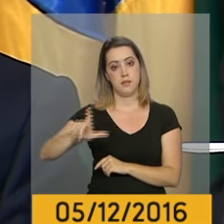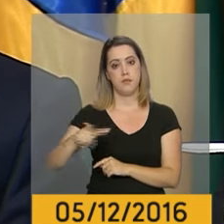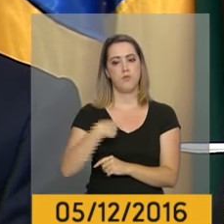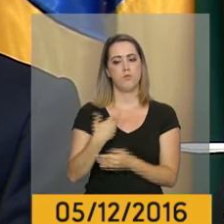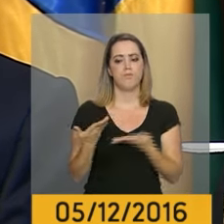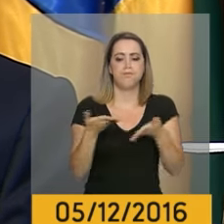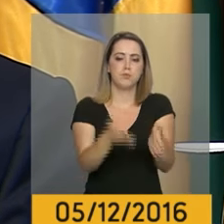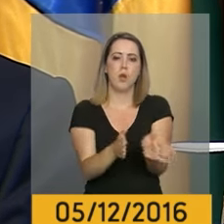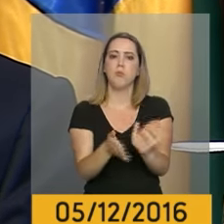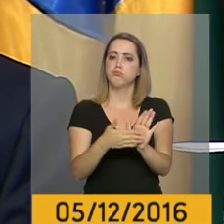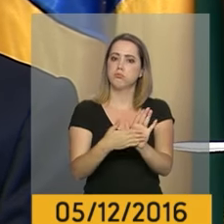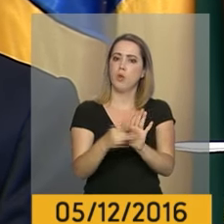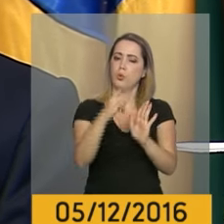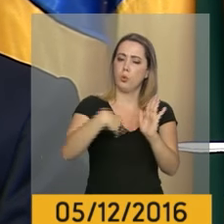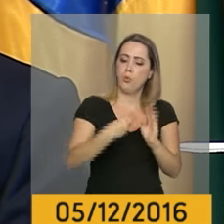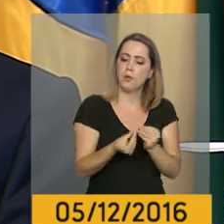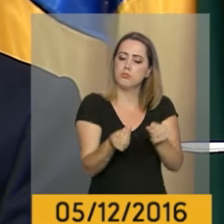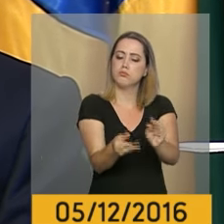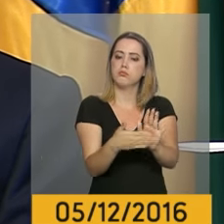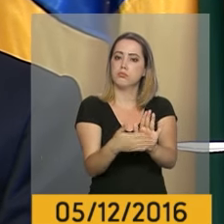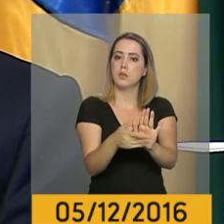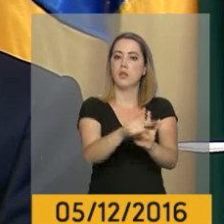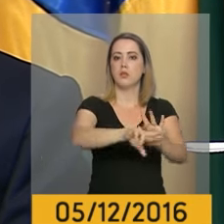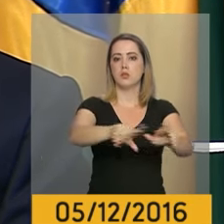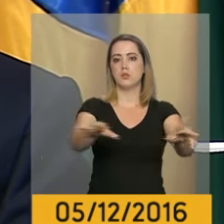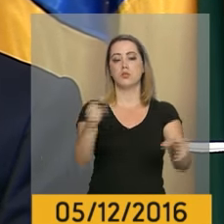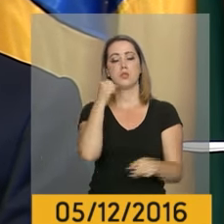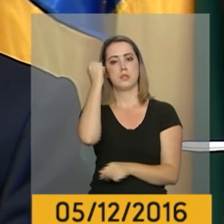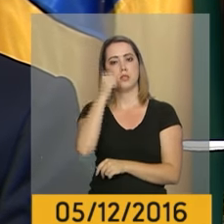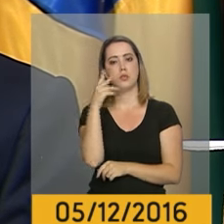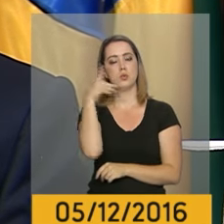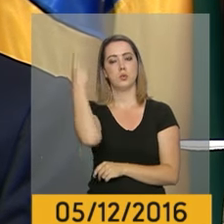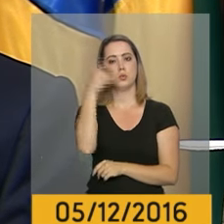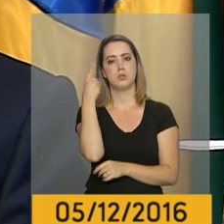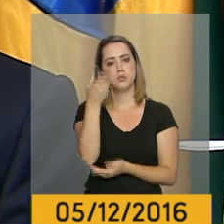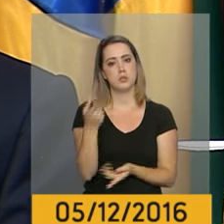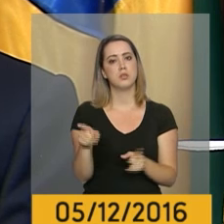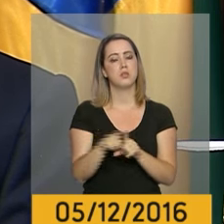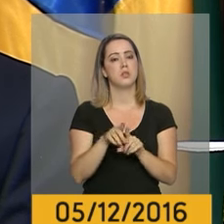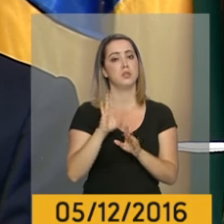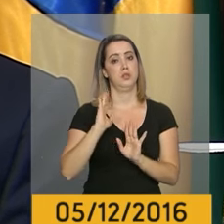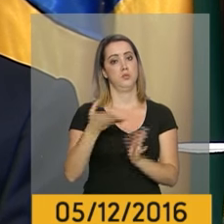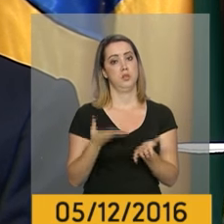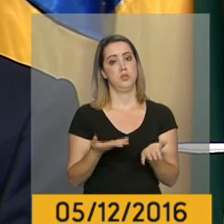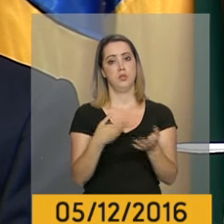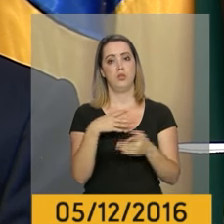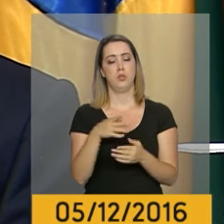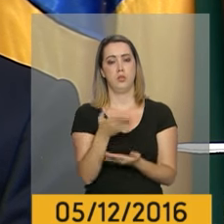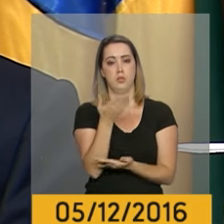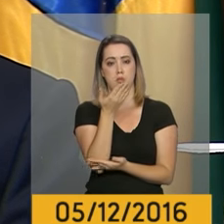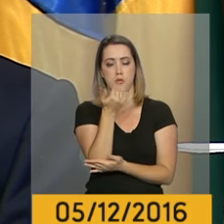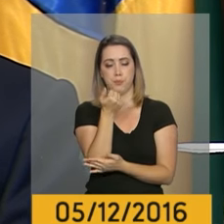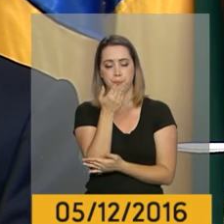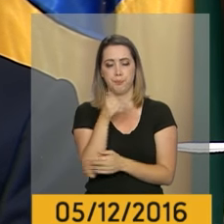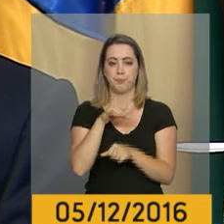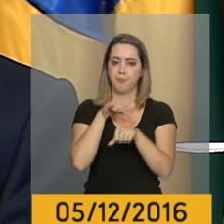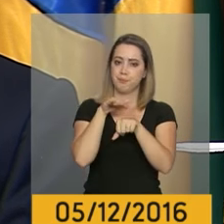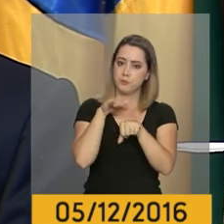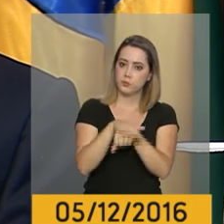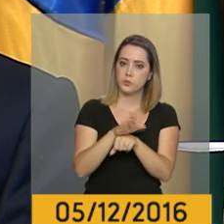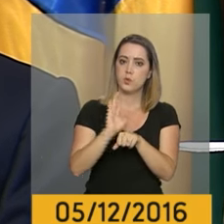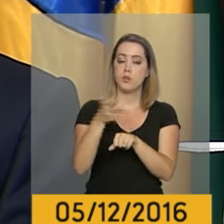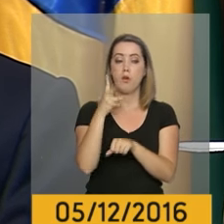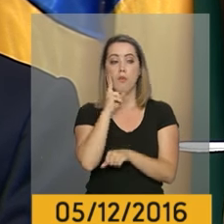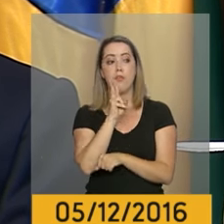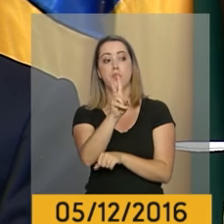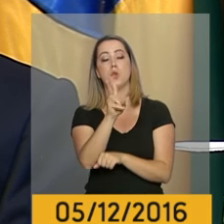lá, além de outros tantos. E os senhores senadores e deputados nos jantares que promovemos ouviram eh pessoas